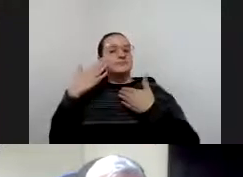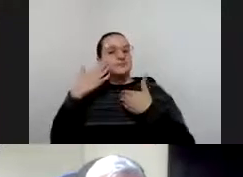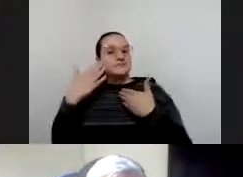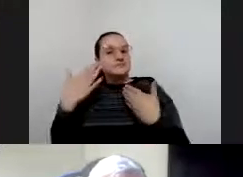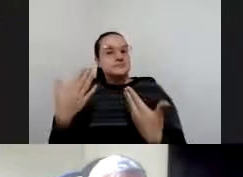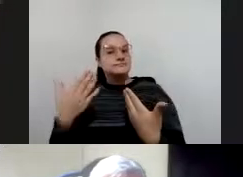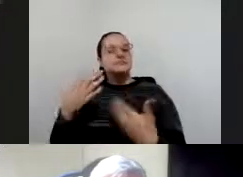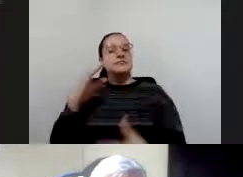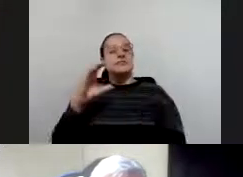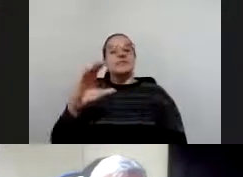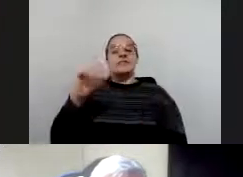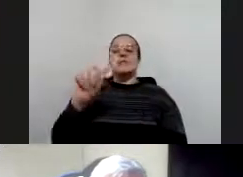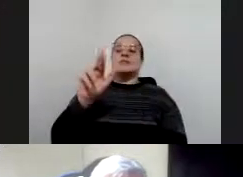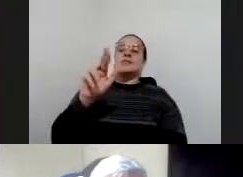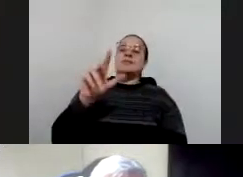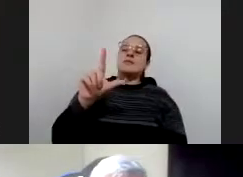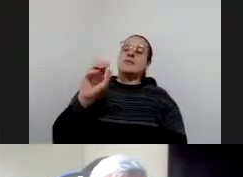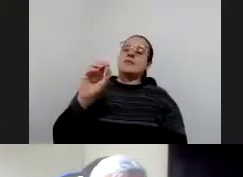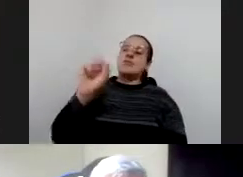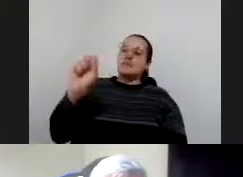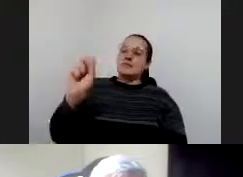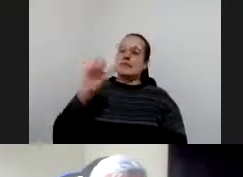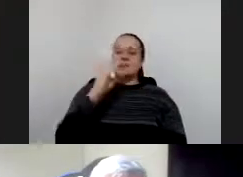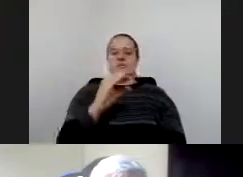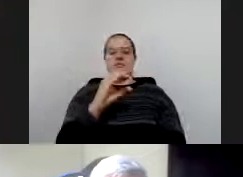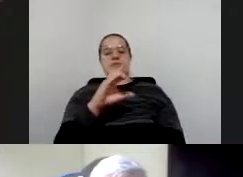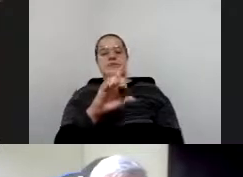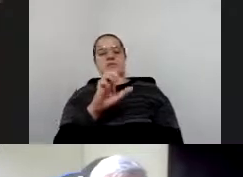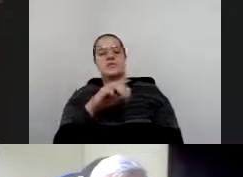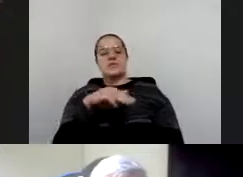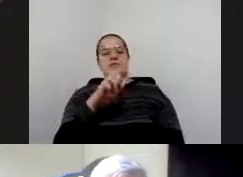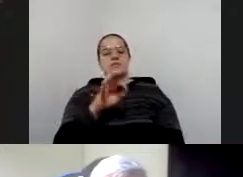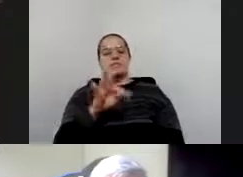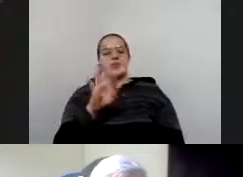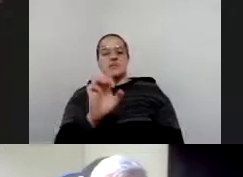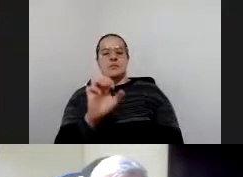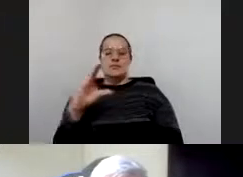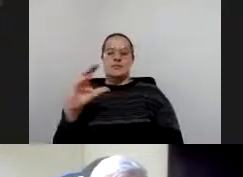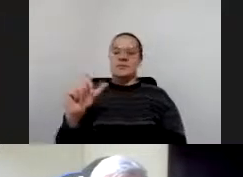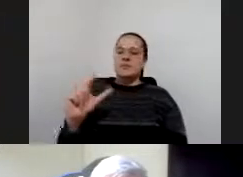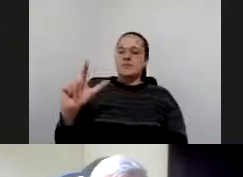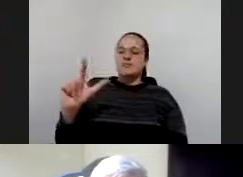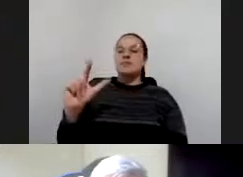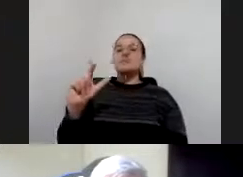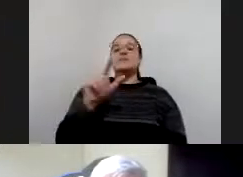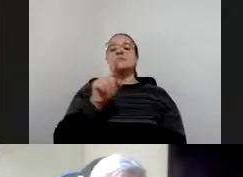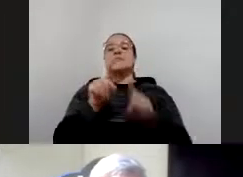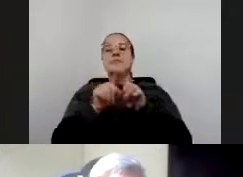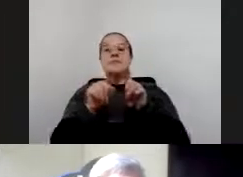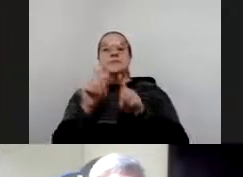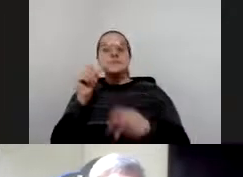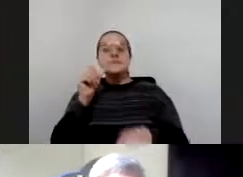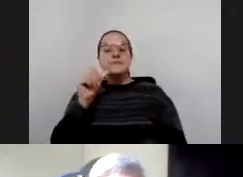também. Aí, o Cal, tá? E Maria Inalva também,